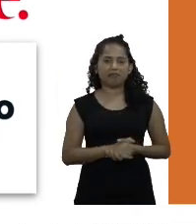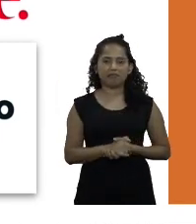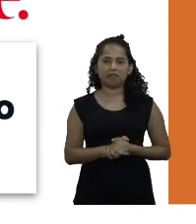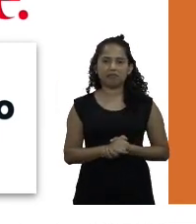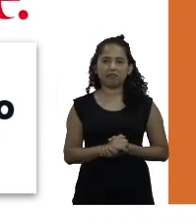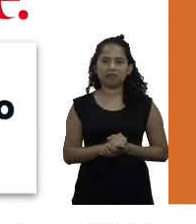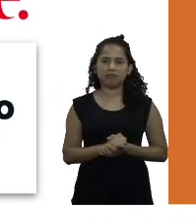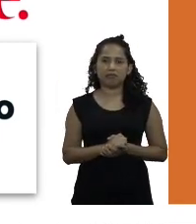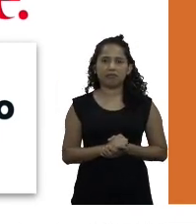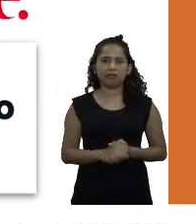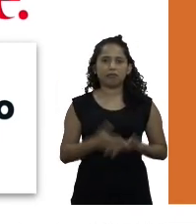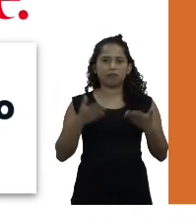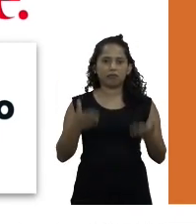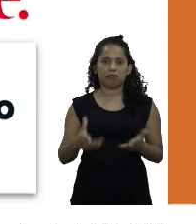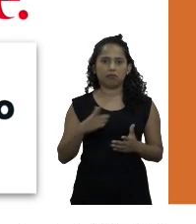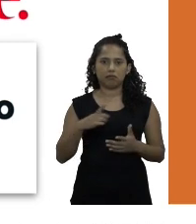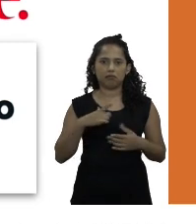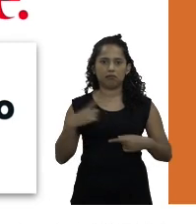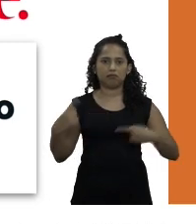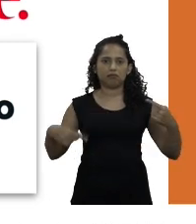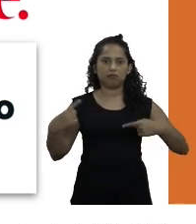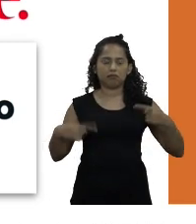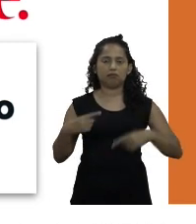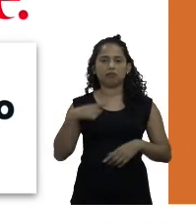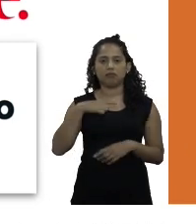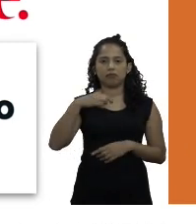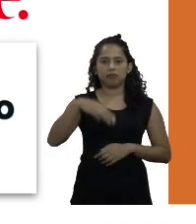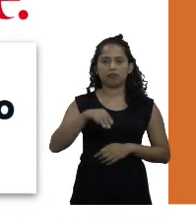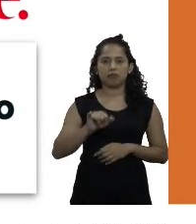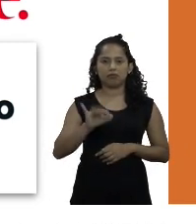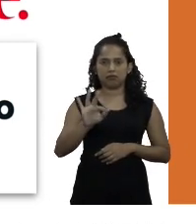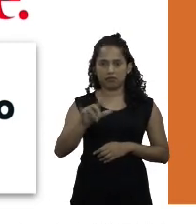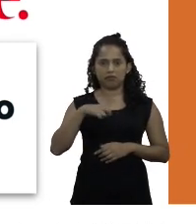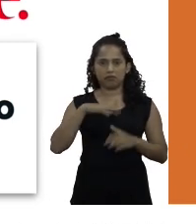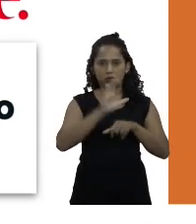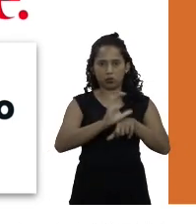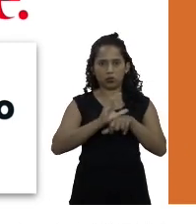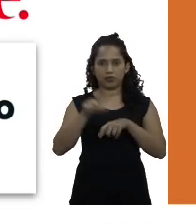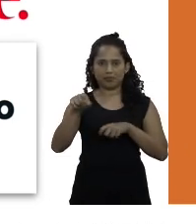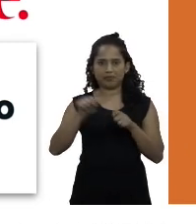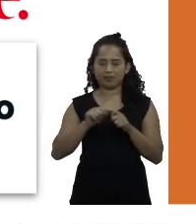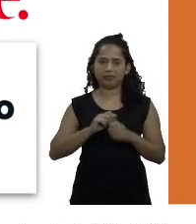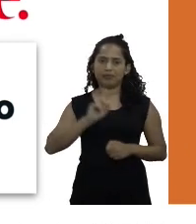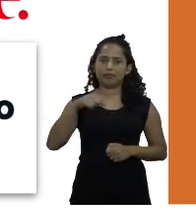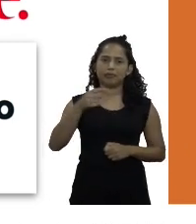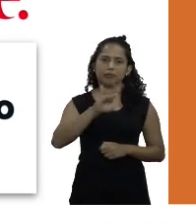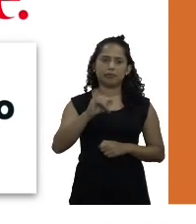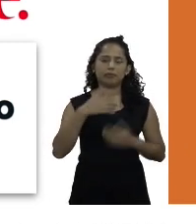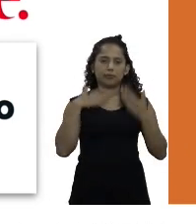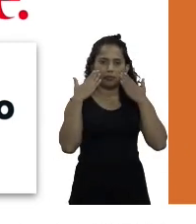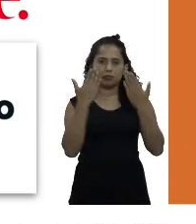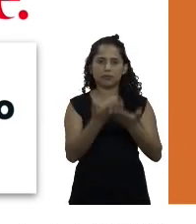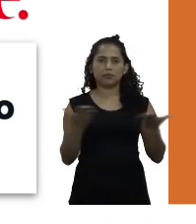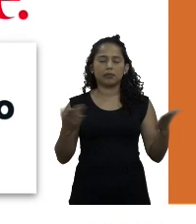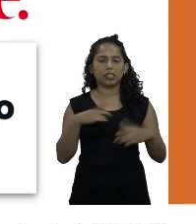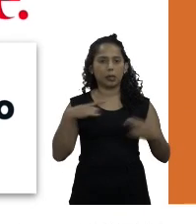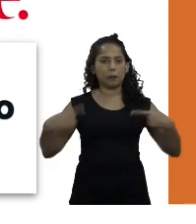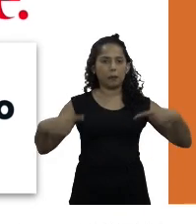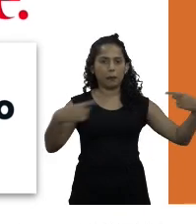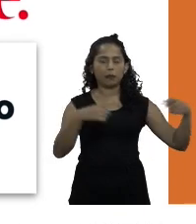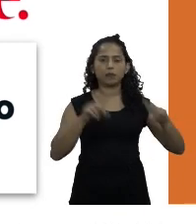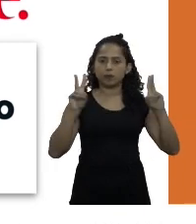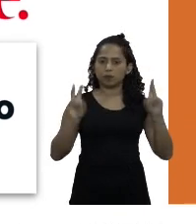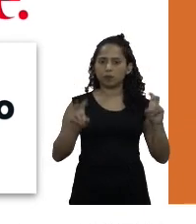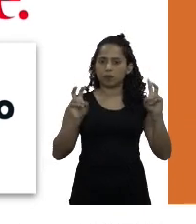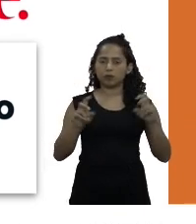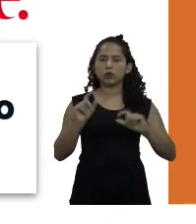Aqui, é claro, tem toda uma discussão nesse curso que eu fiz no MIT, eu vou mostrar para vocês depois, rapidamente. Tem toda uma discussão aqui a